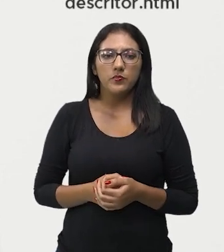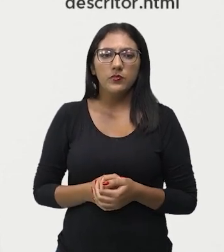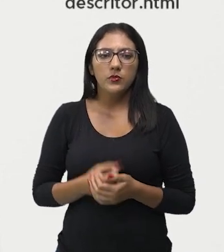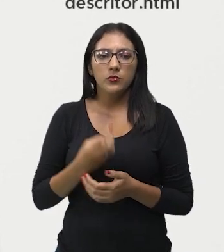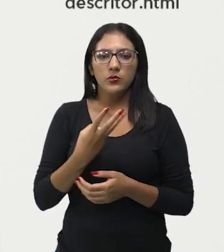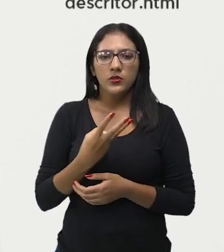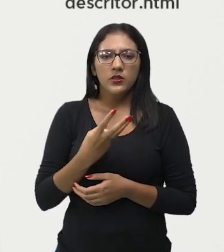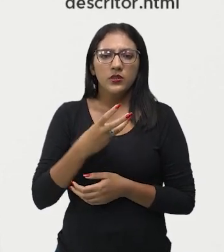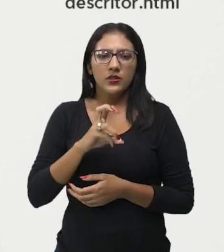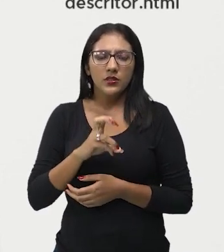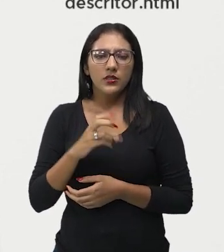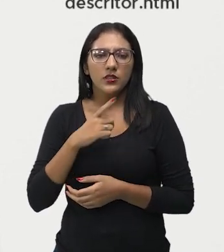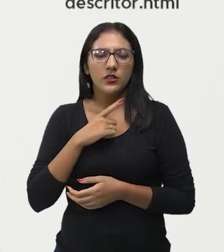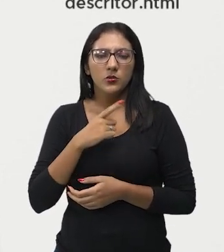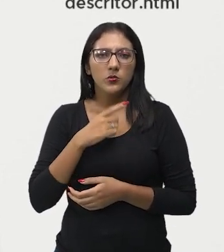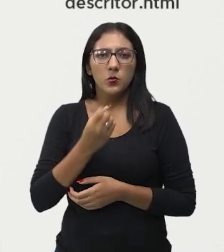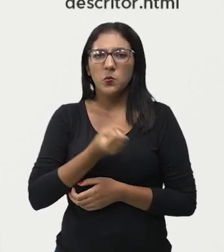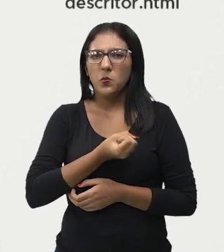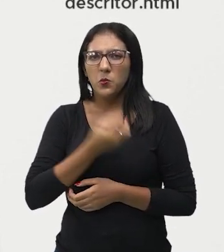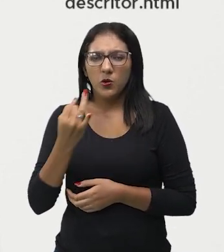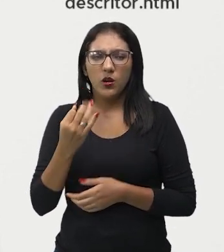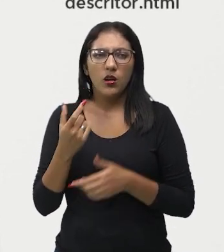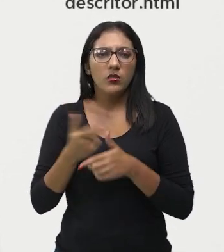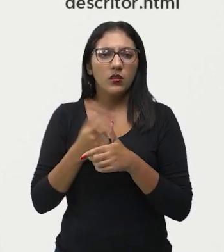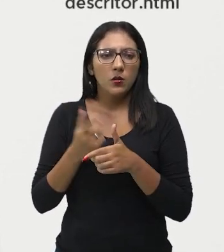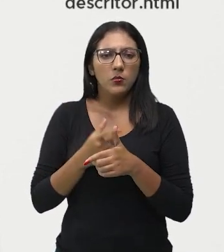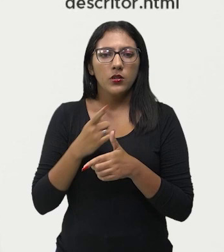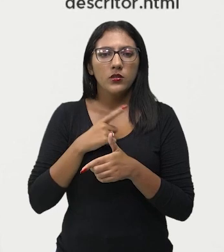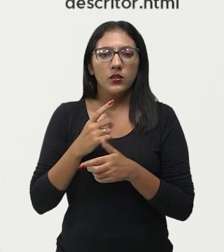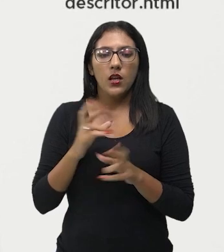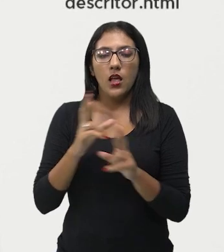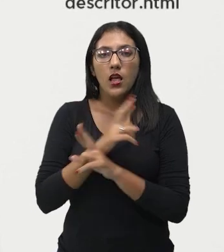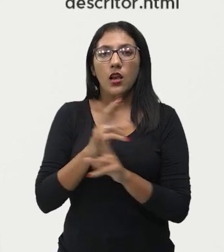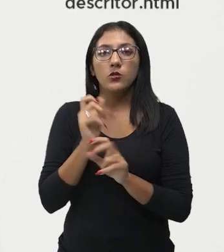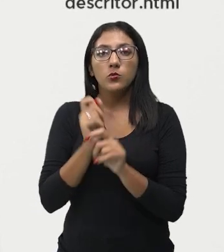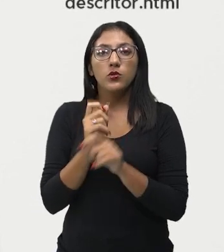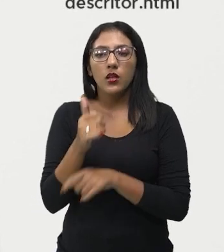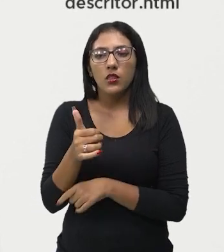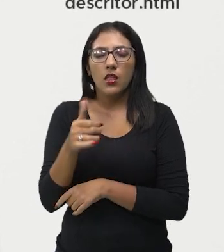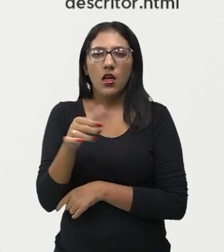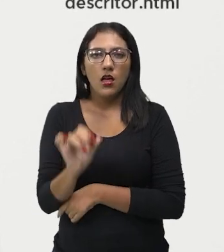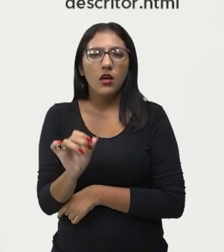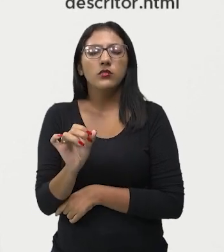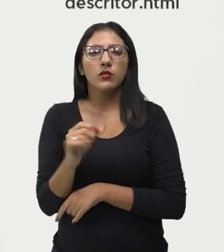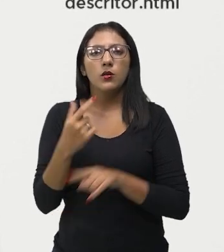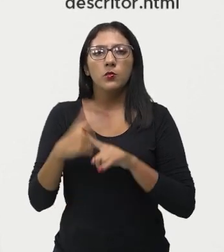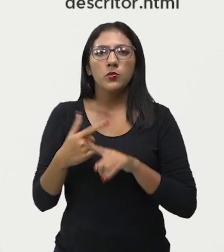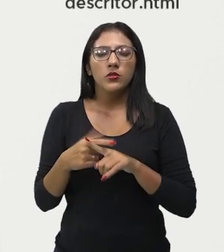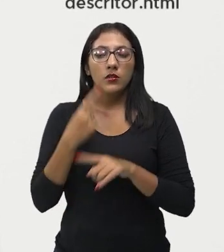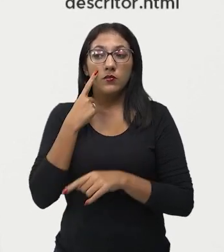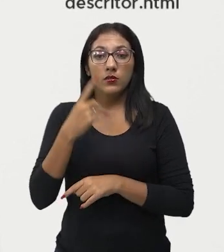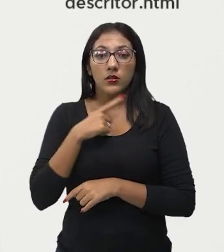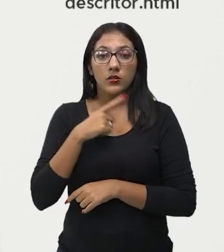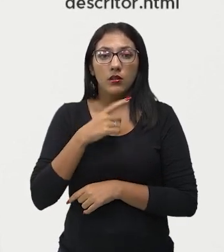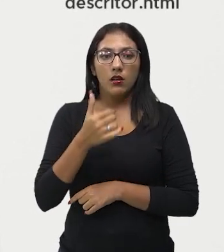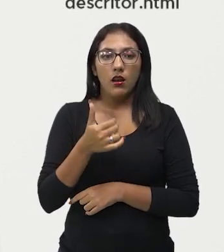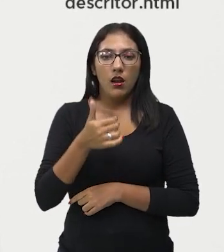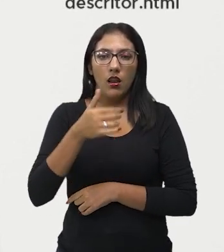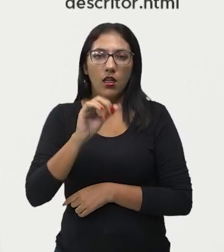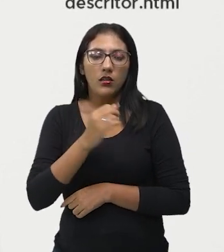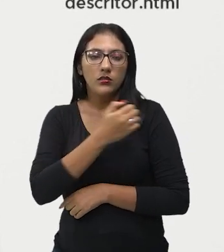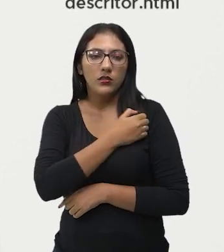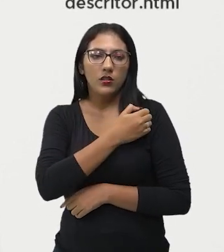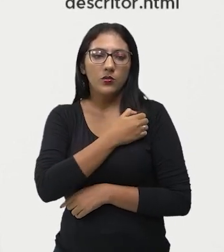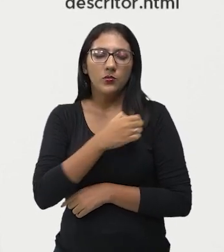absoluta de numeração de sapato 35, a frequência absoluta é 10, tá bom? Por quê? Tem 10 alunos que